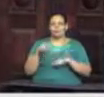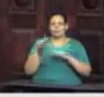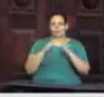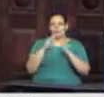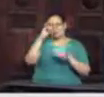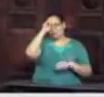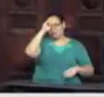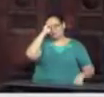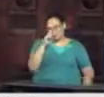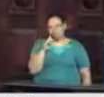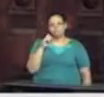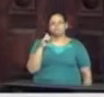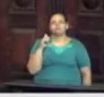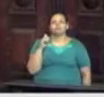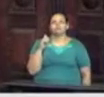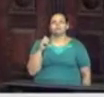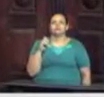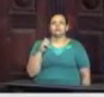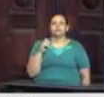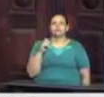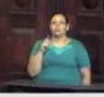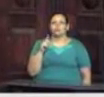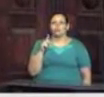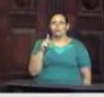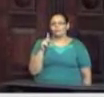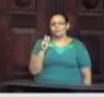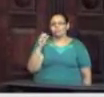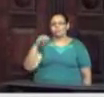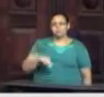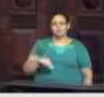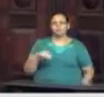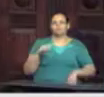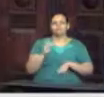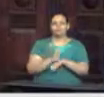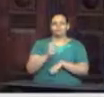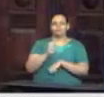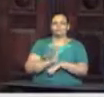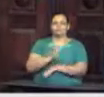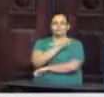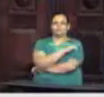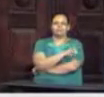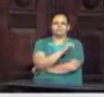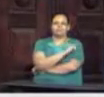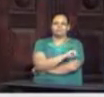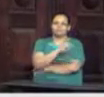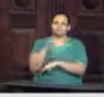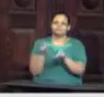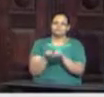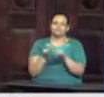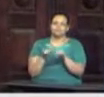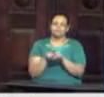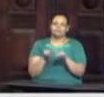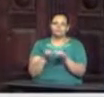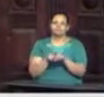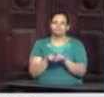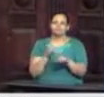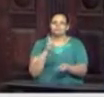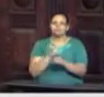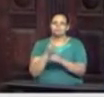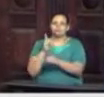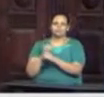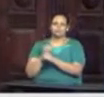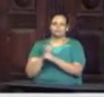clínicas, hospitais, postos de saúde do Estado do Rio de Janeiro, também nós vamos encontrar toda